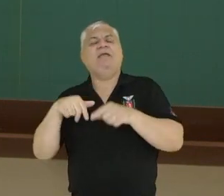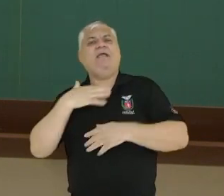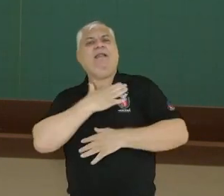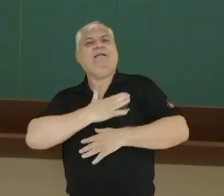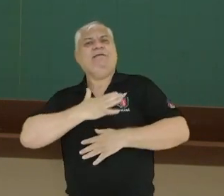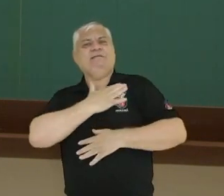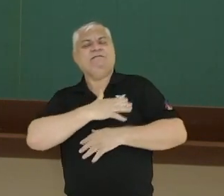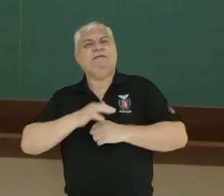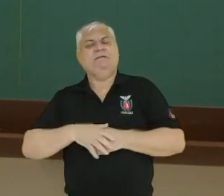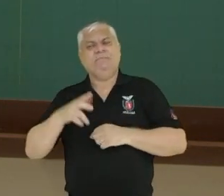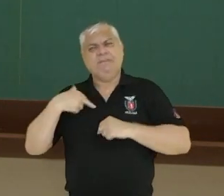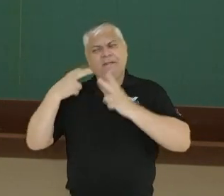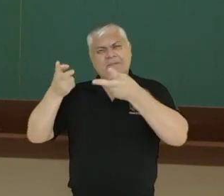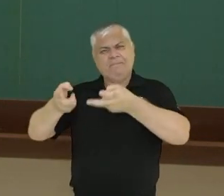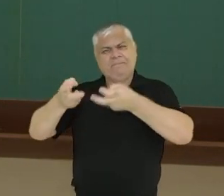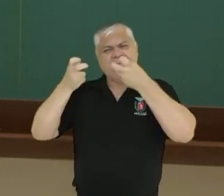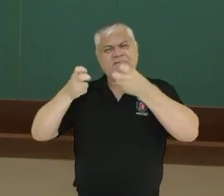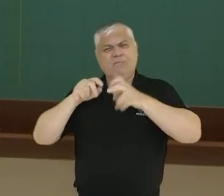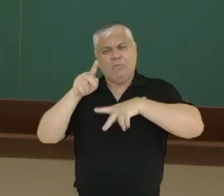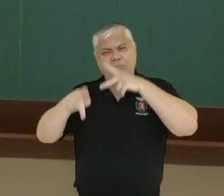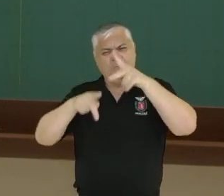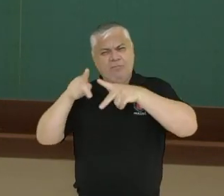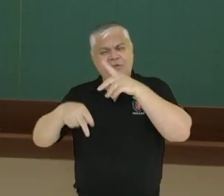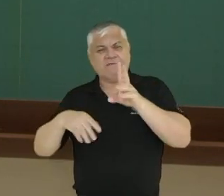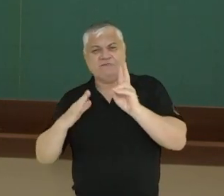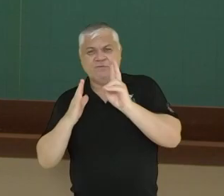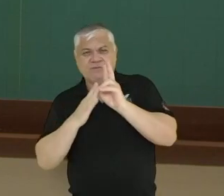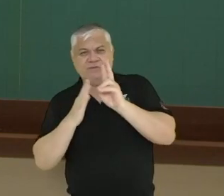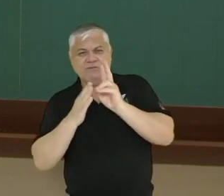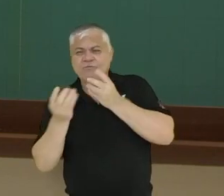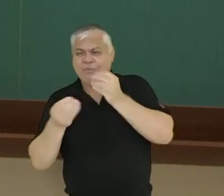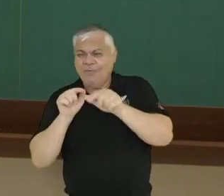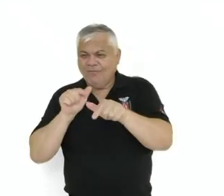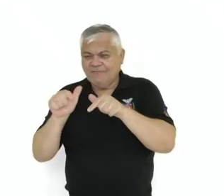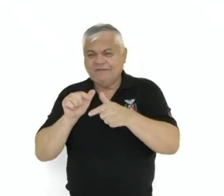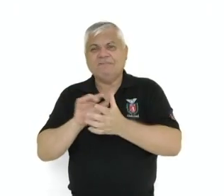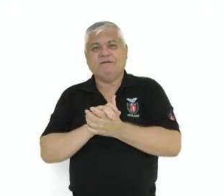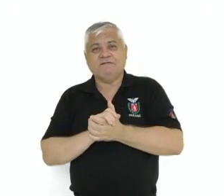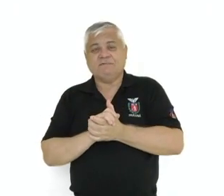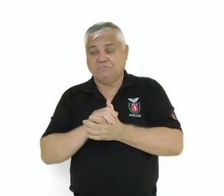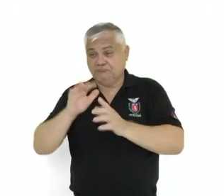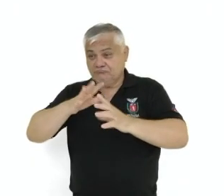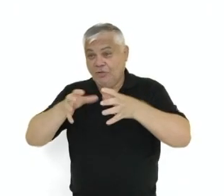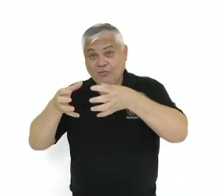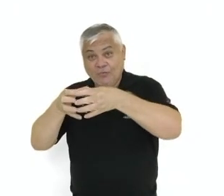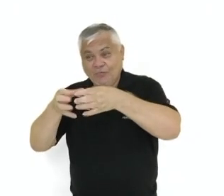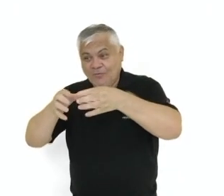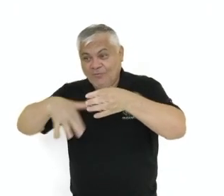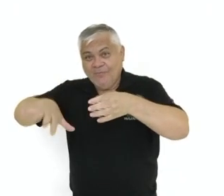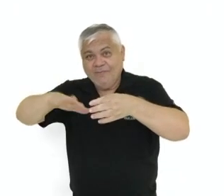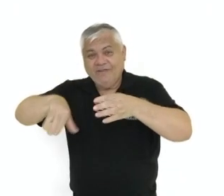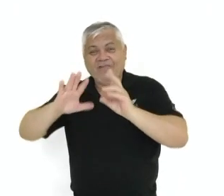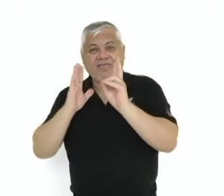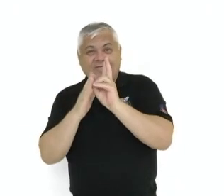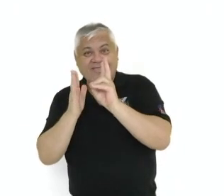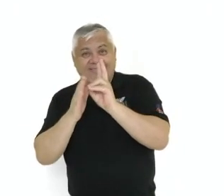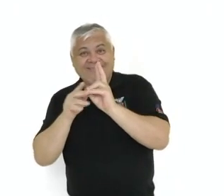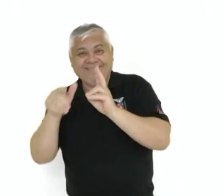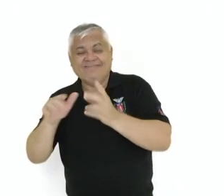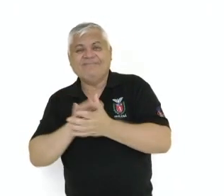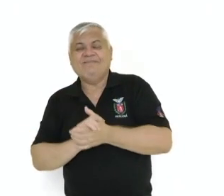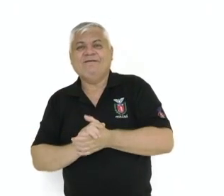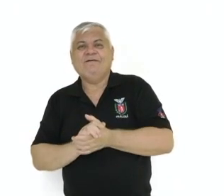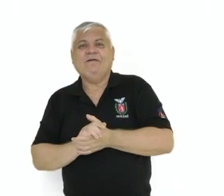entendido entre povos indígenas, vamos dizer assim. Então, essas sociedades, em geral, anteriores ao contato com